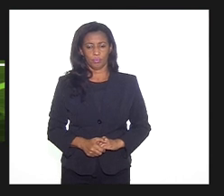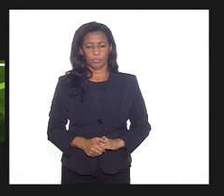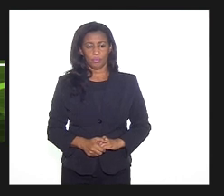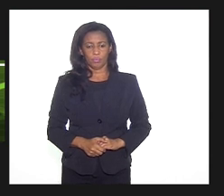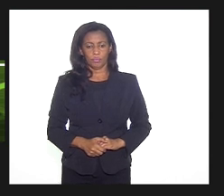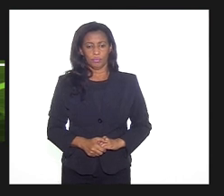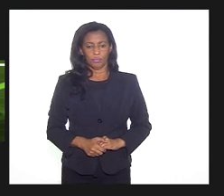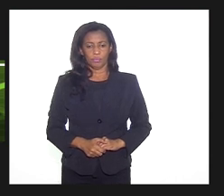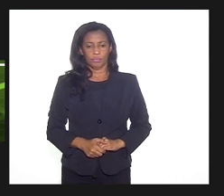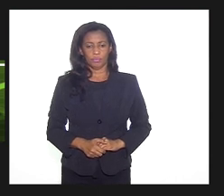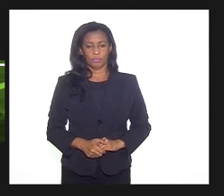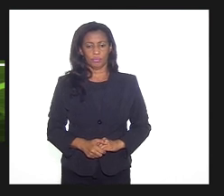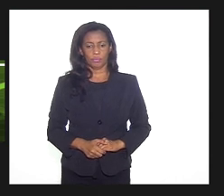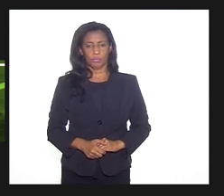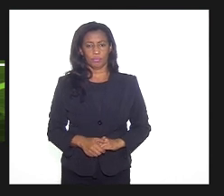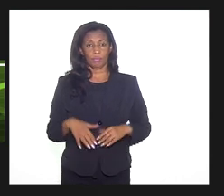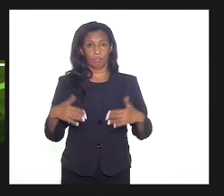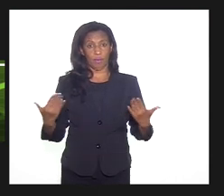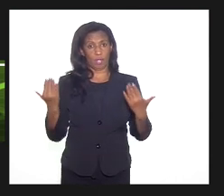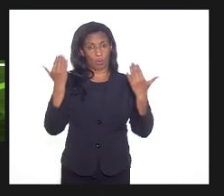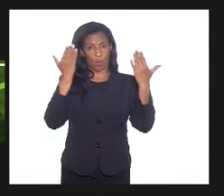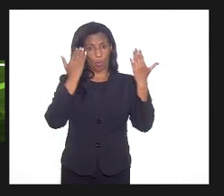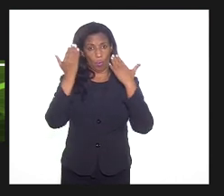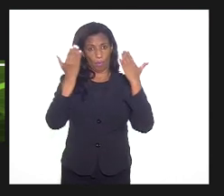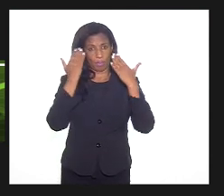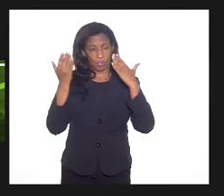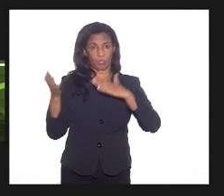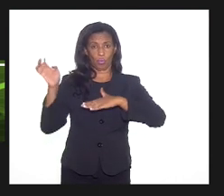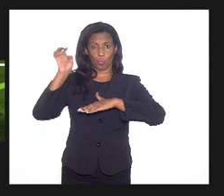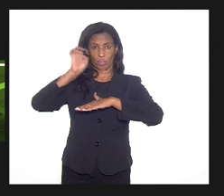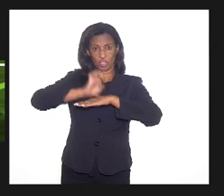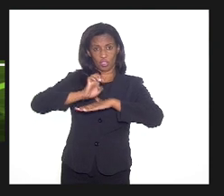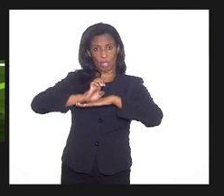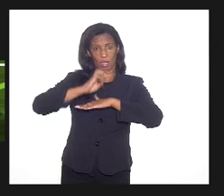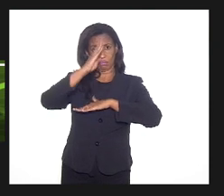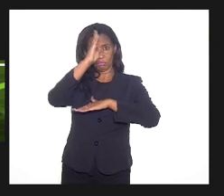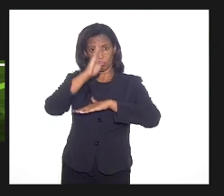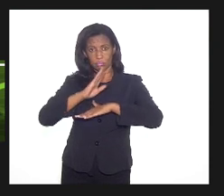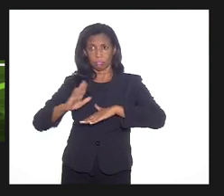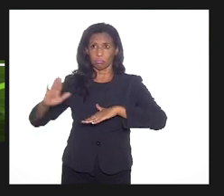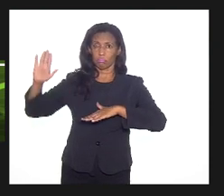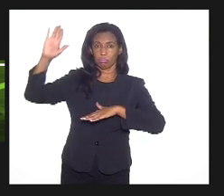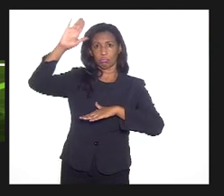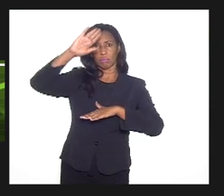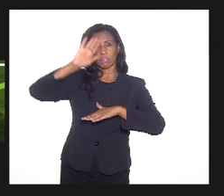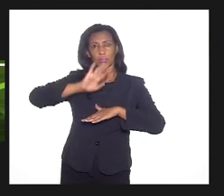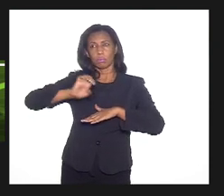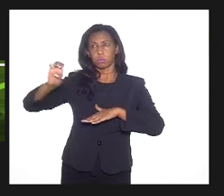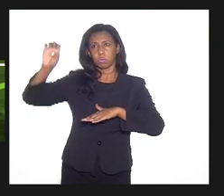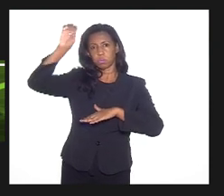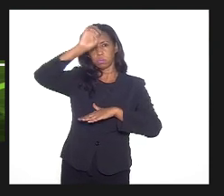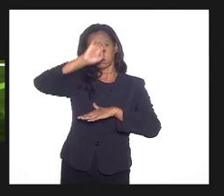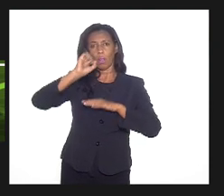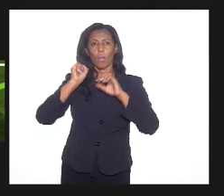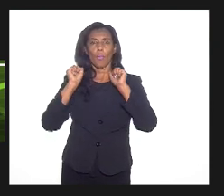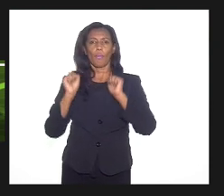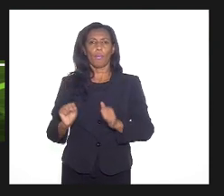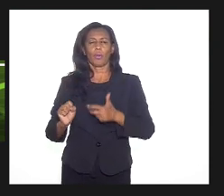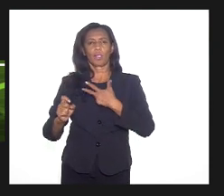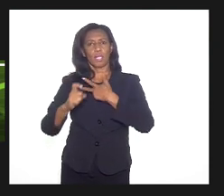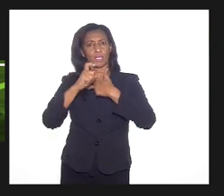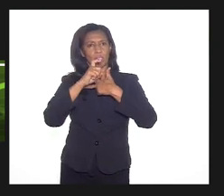Aí a gente faz um comparativo com os estados brasileiros, né? Percebam que o Poder